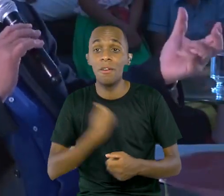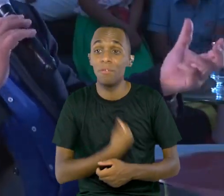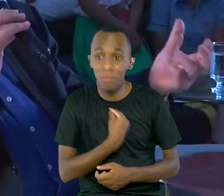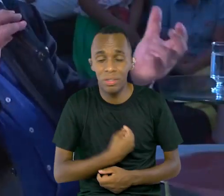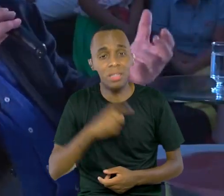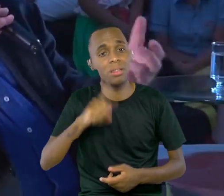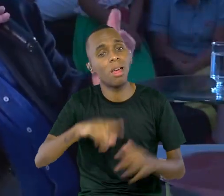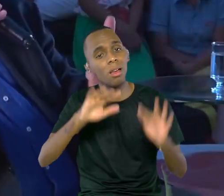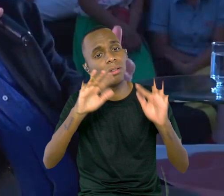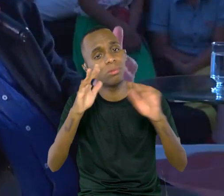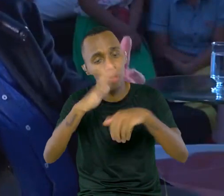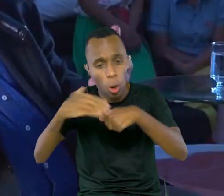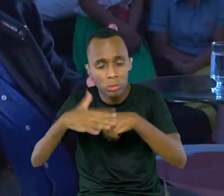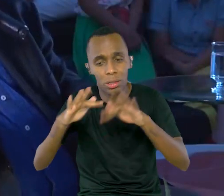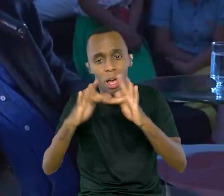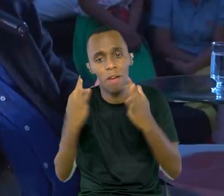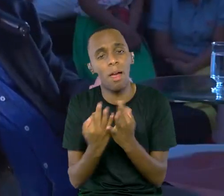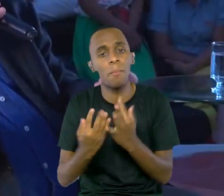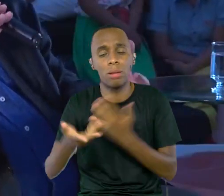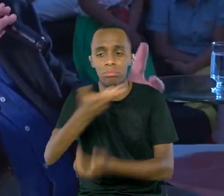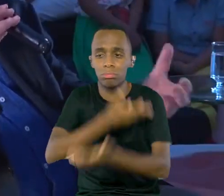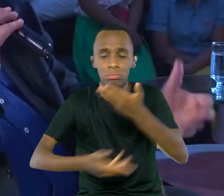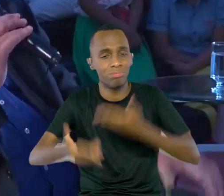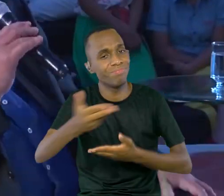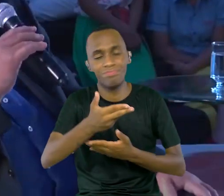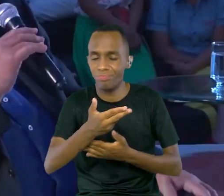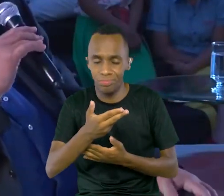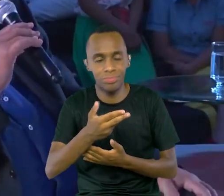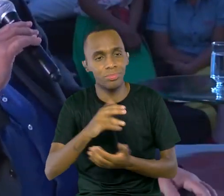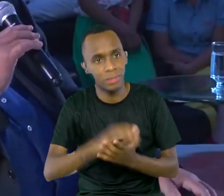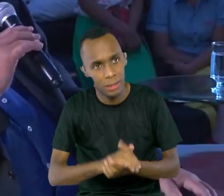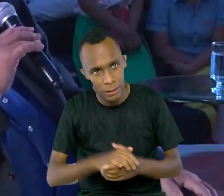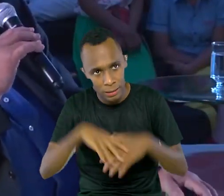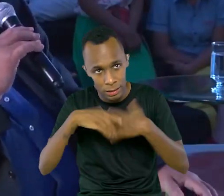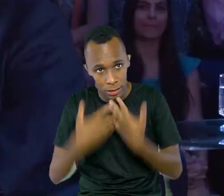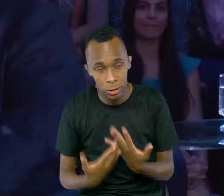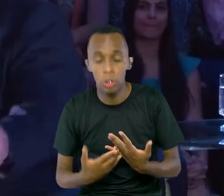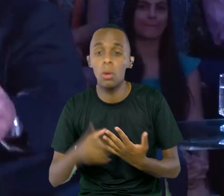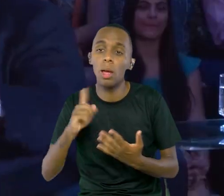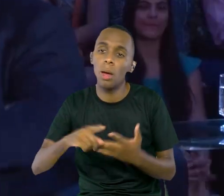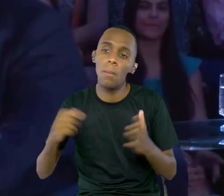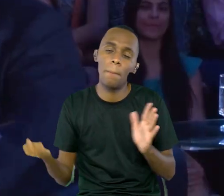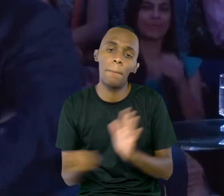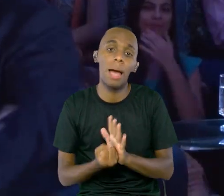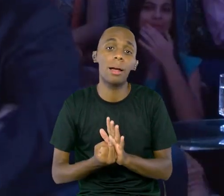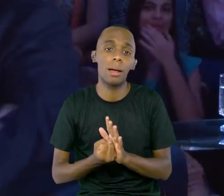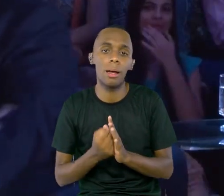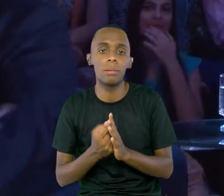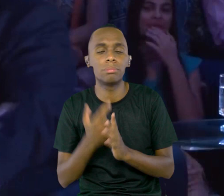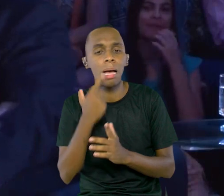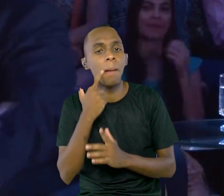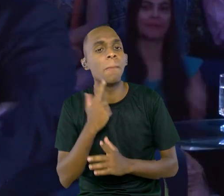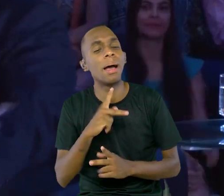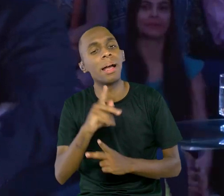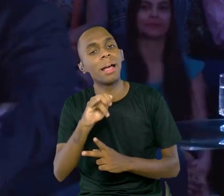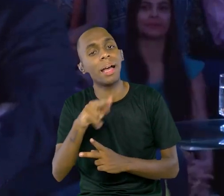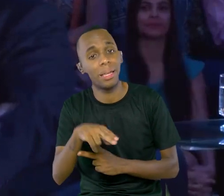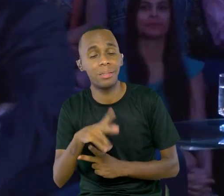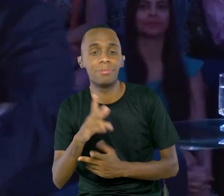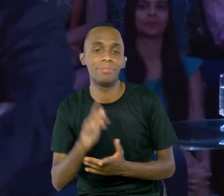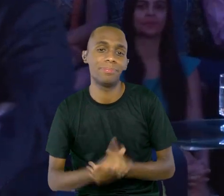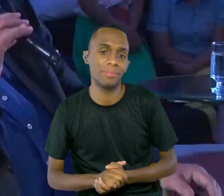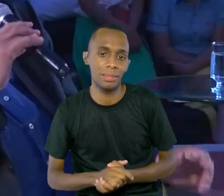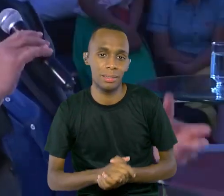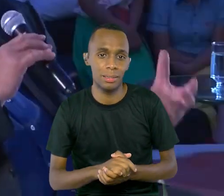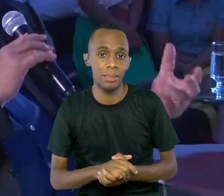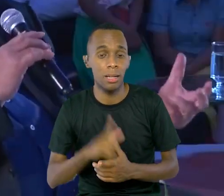da condição da vida como fraternidade partilhada, ela é, sim, ainda o resquício da baba de